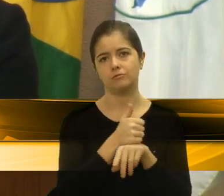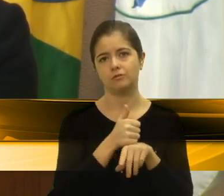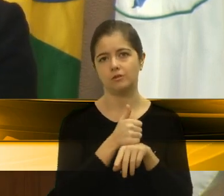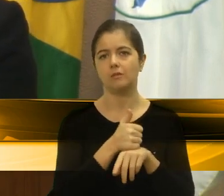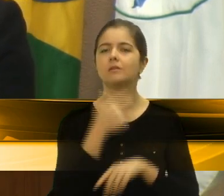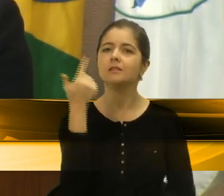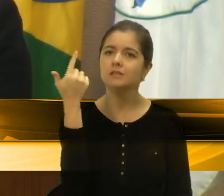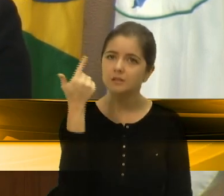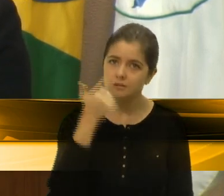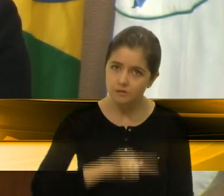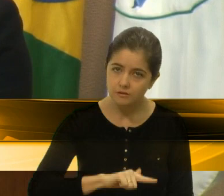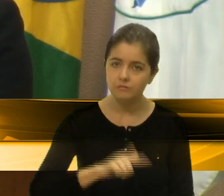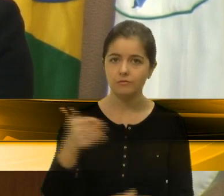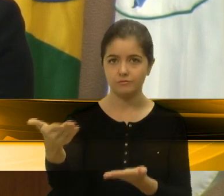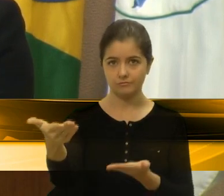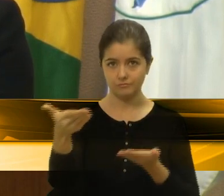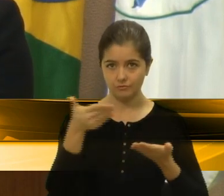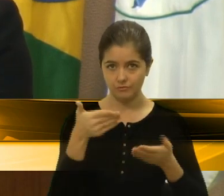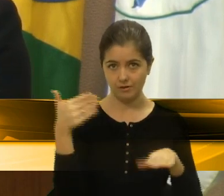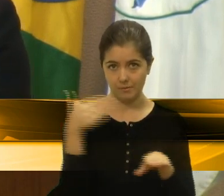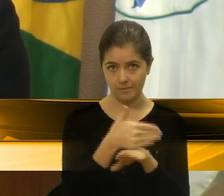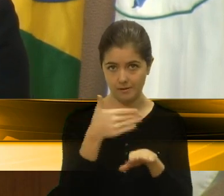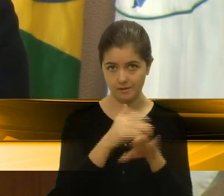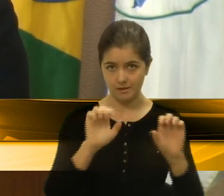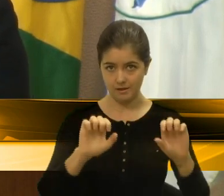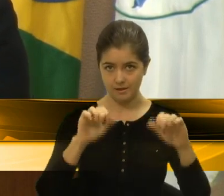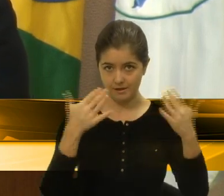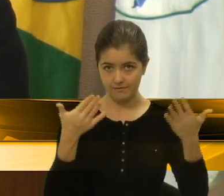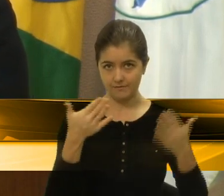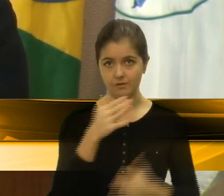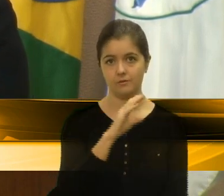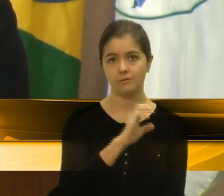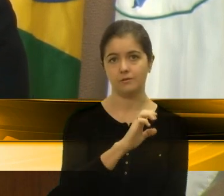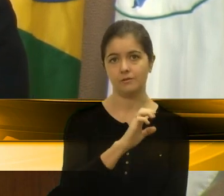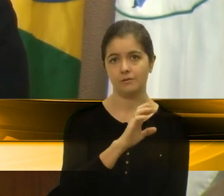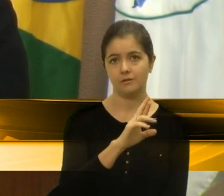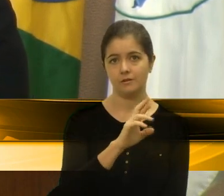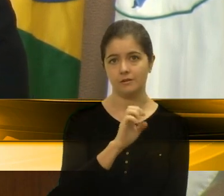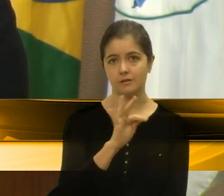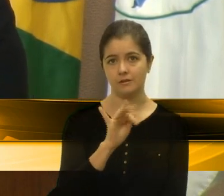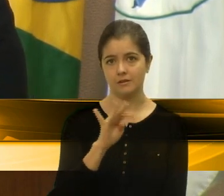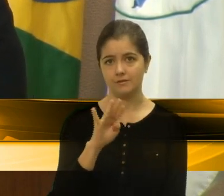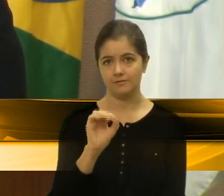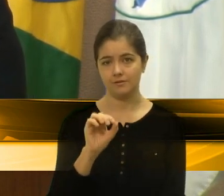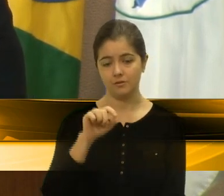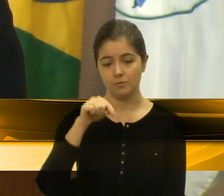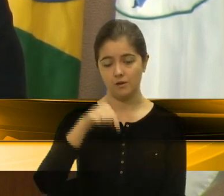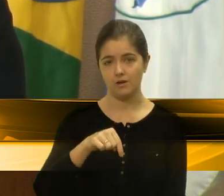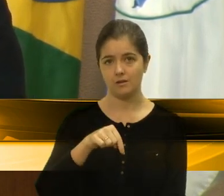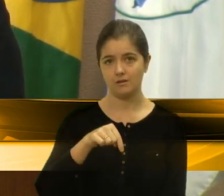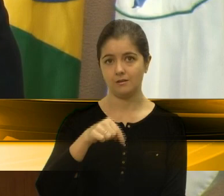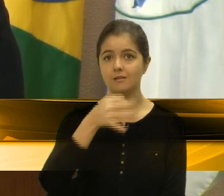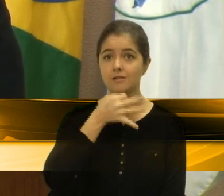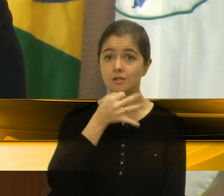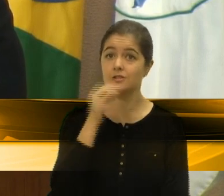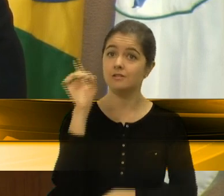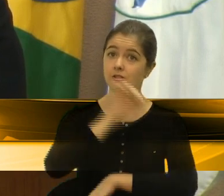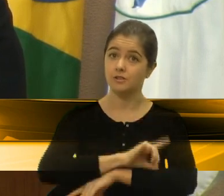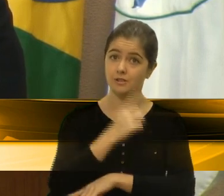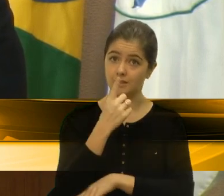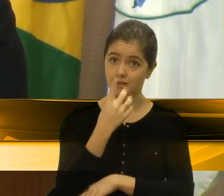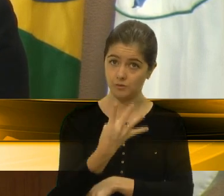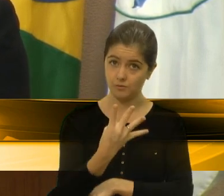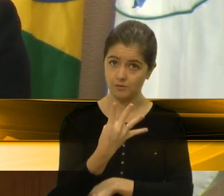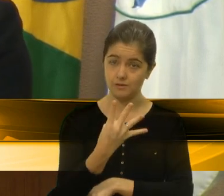mais uma vez o convite para participarem do evento do CREFITO, aqui em Caxias do Sul, então, no dia 14, quarta-feira que